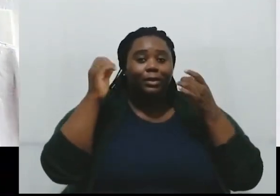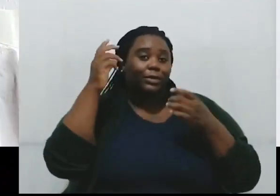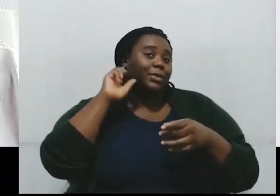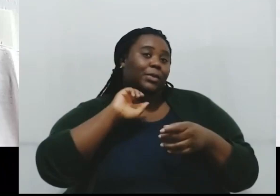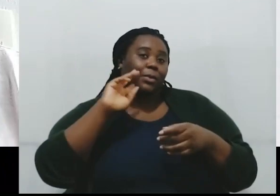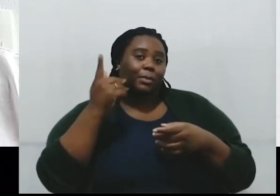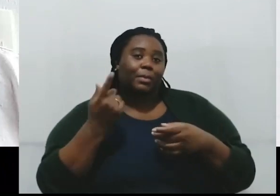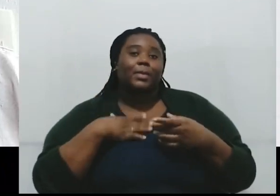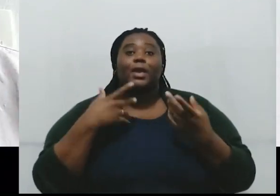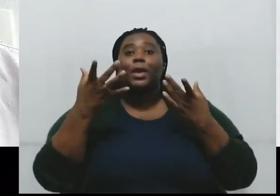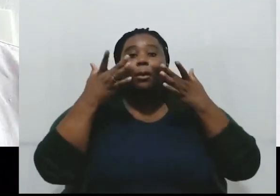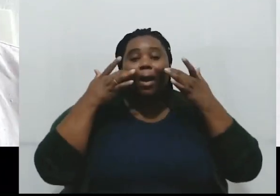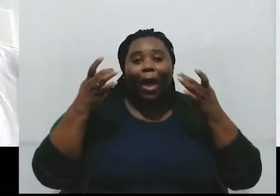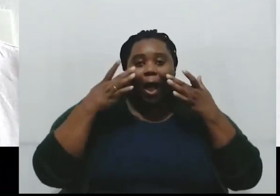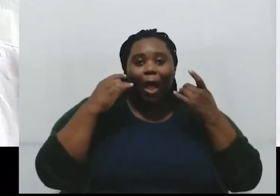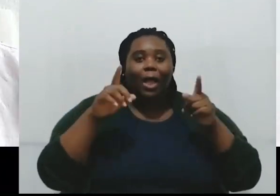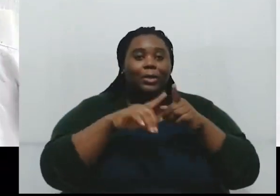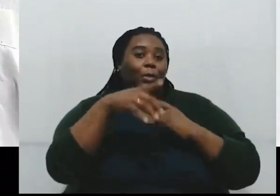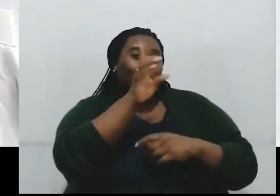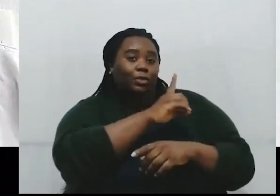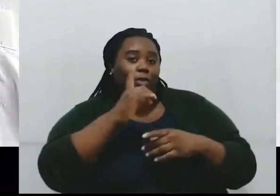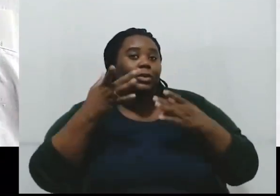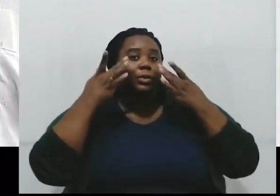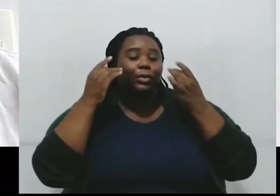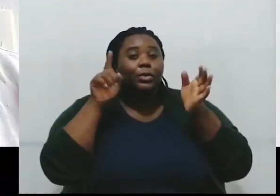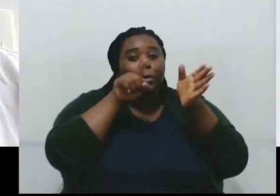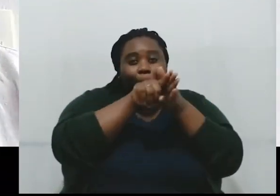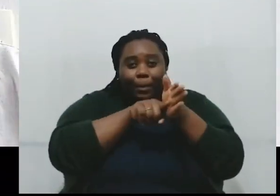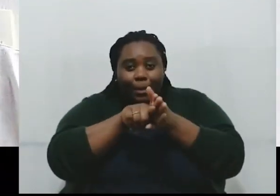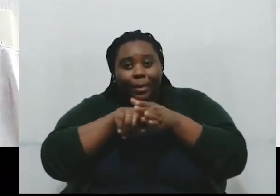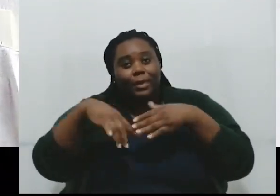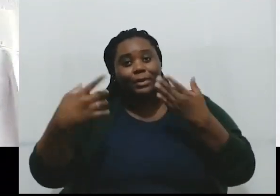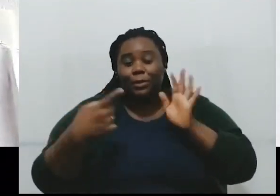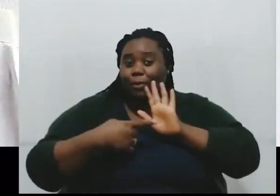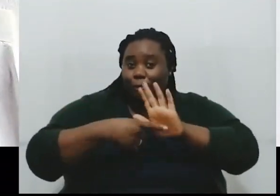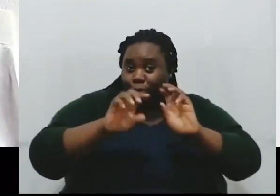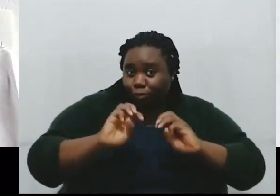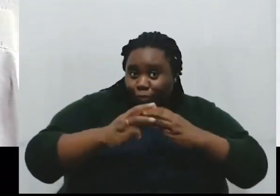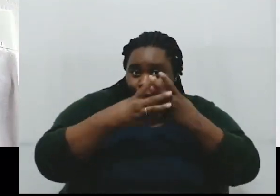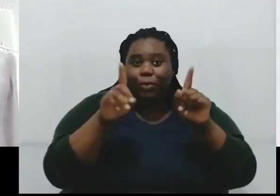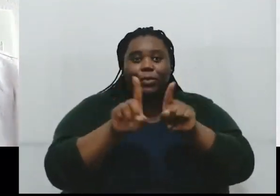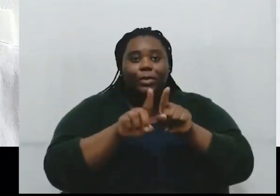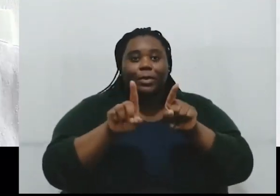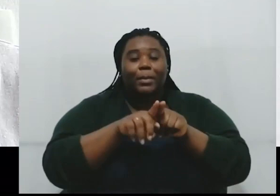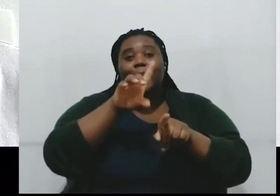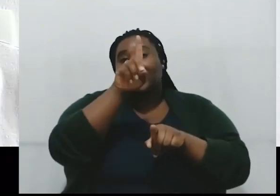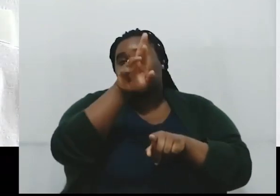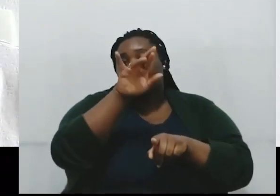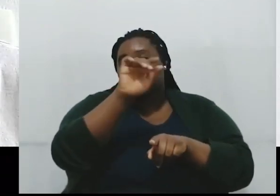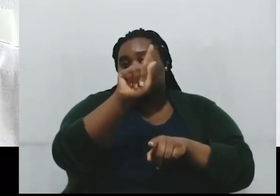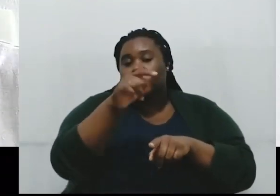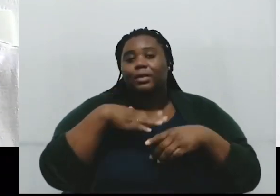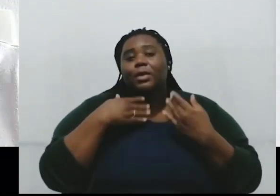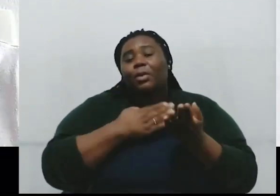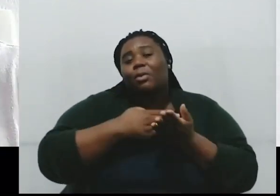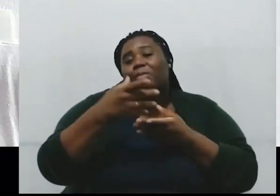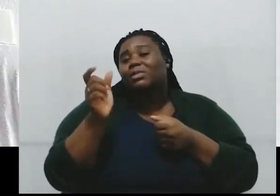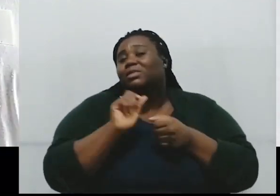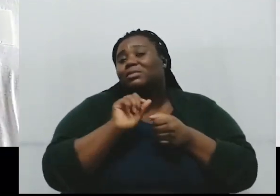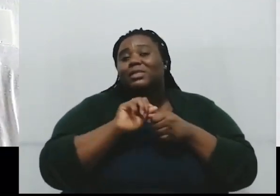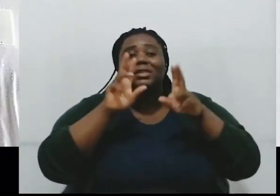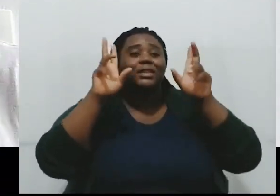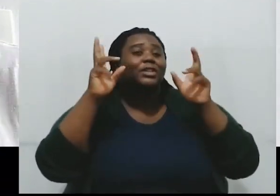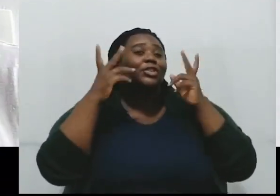ator, diretor de teatro, pesquisador, performer e drag. Eu comecei a fazer teatro no Centro Cultural